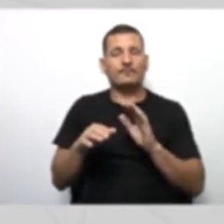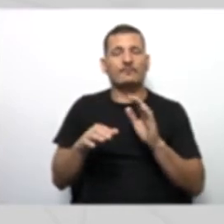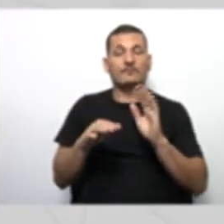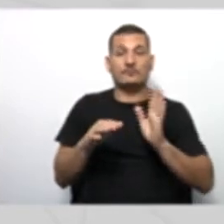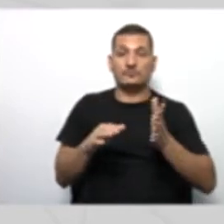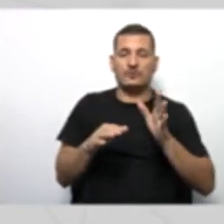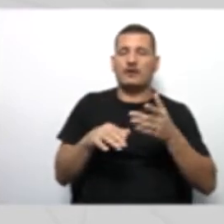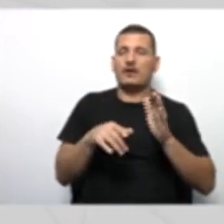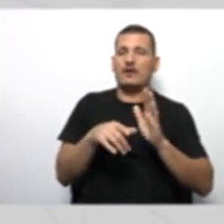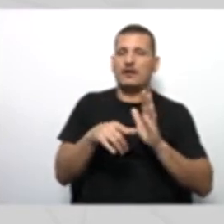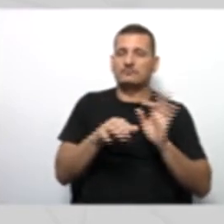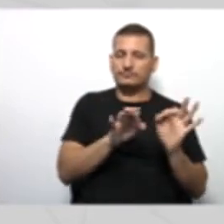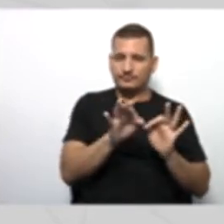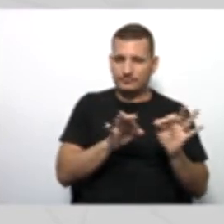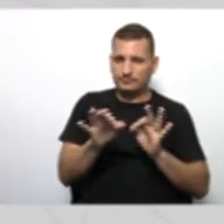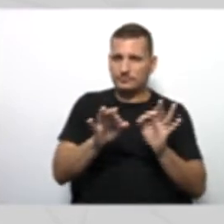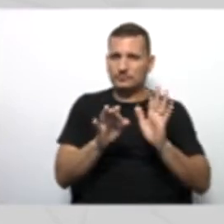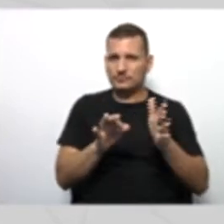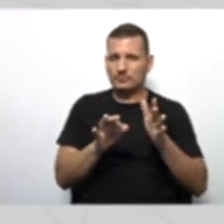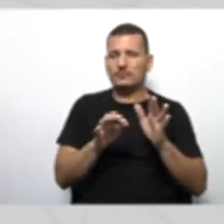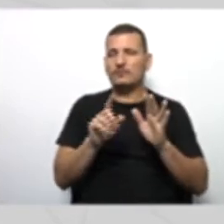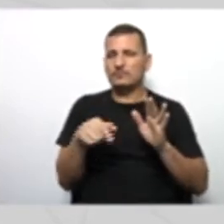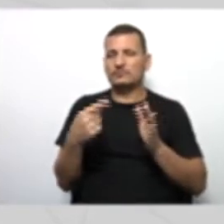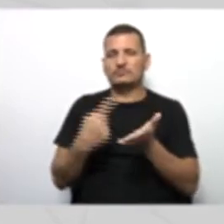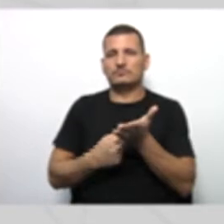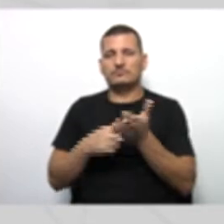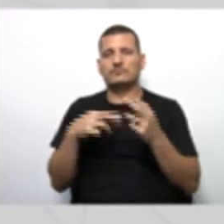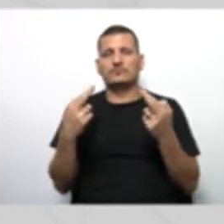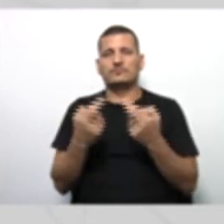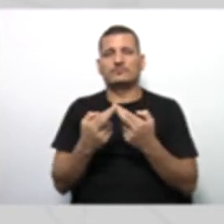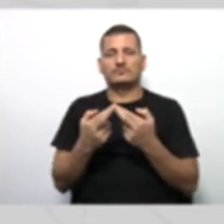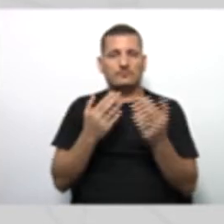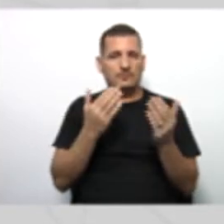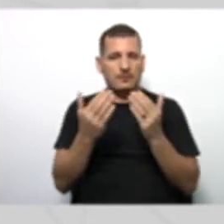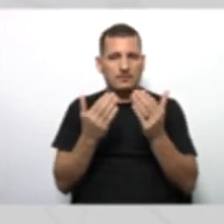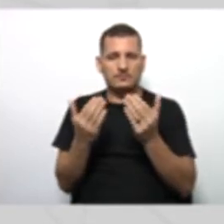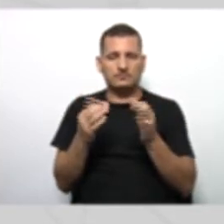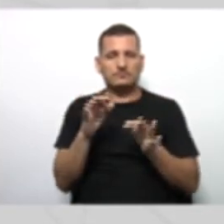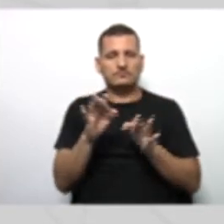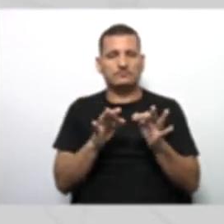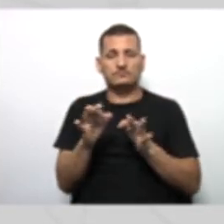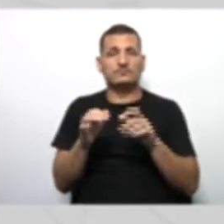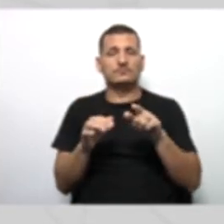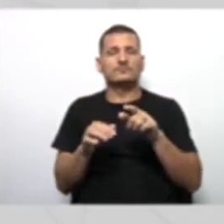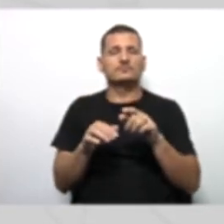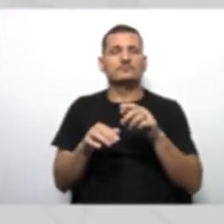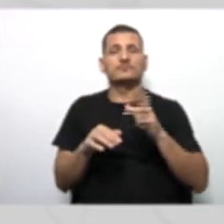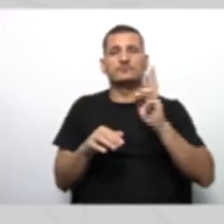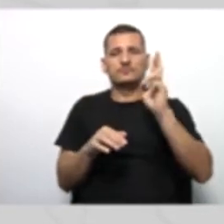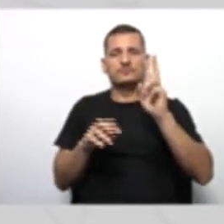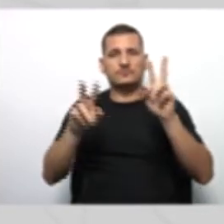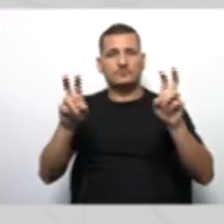tudo, tá? E aí, gente, você vai ter que verificar aí quais são as fontes do seu risco, tá? De onde que surge tudo